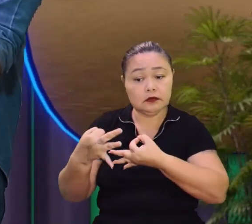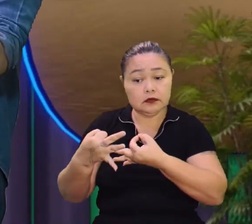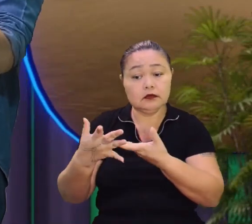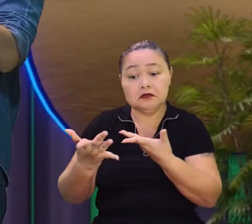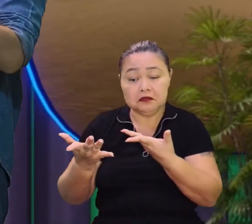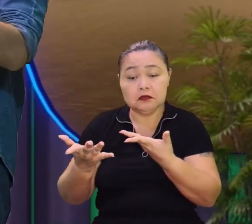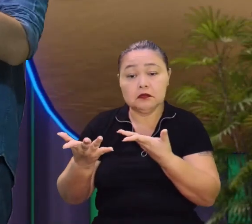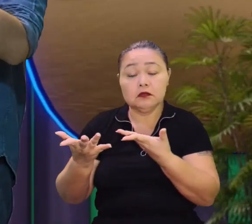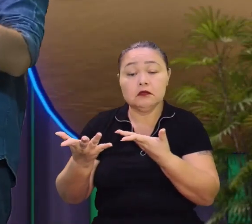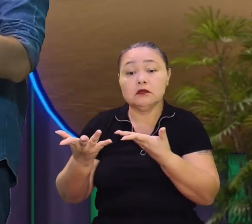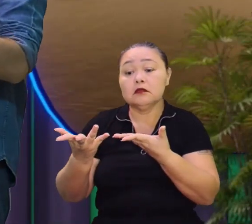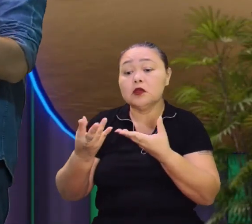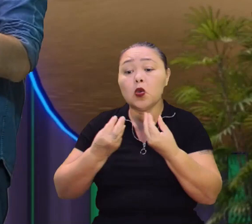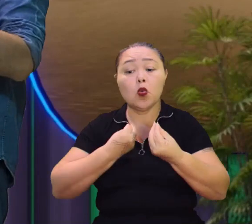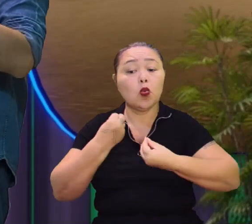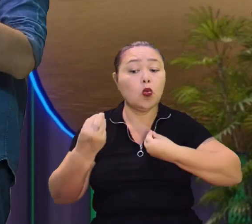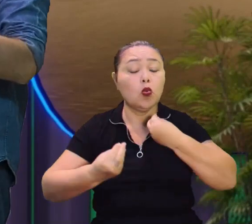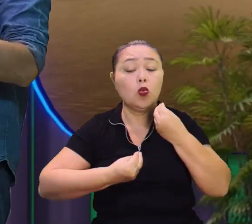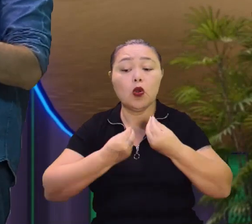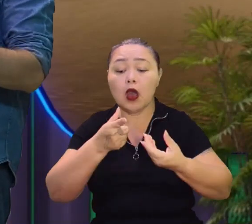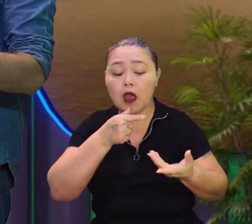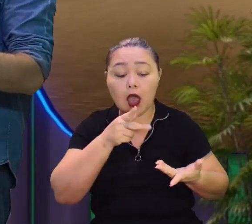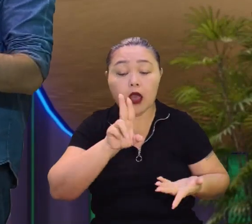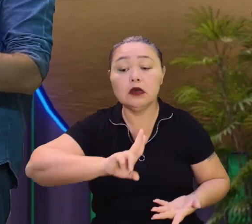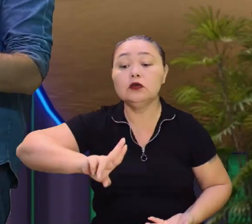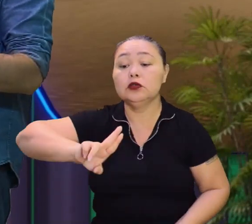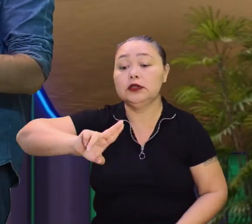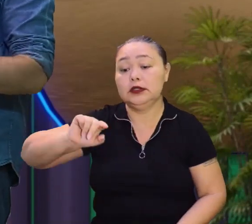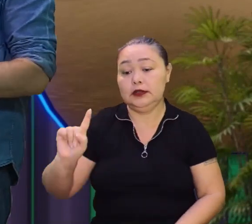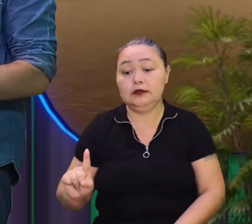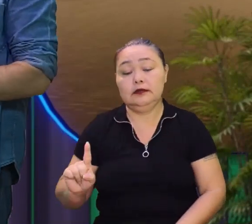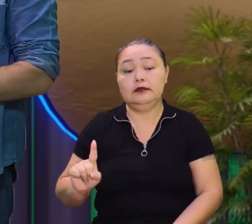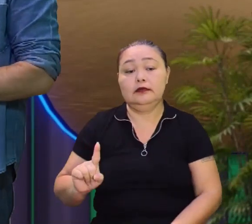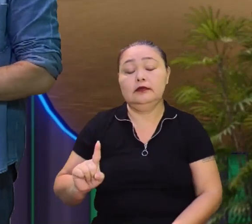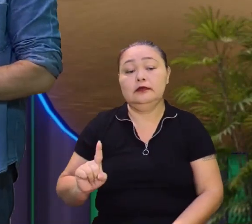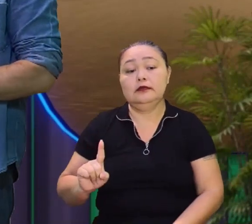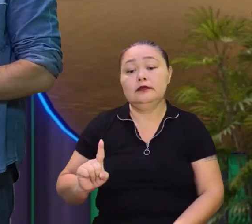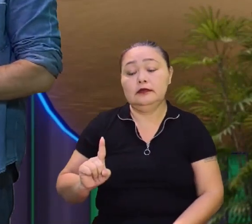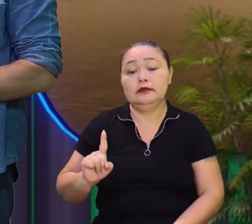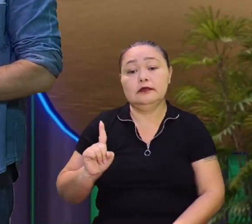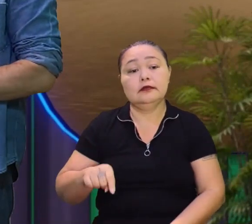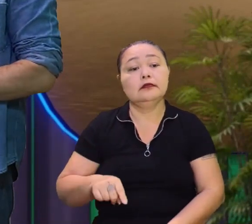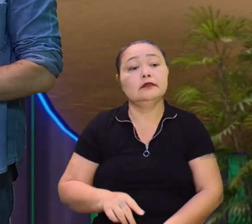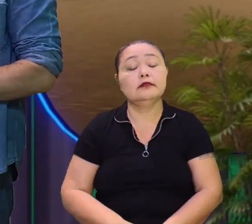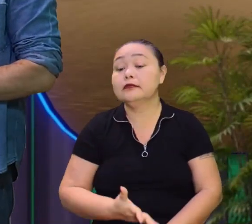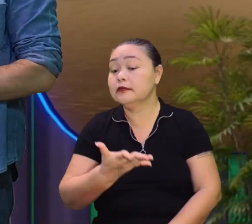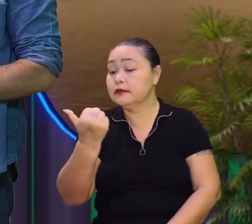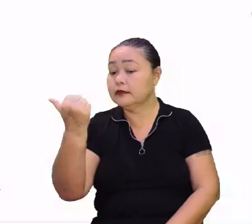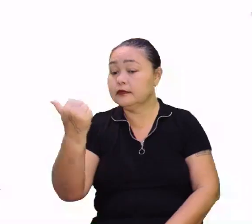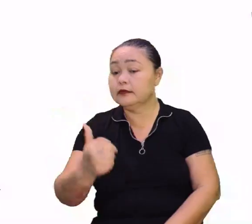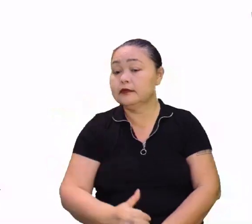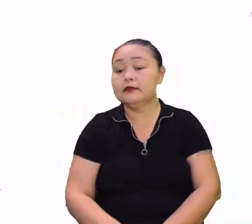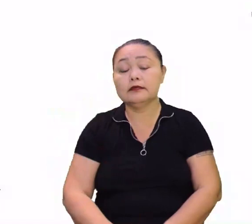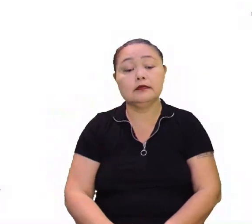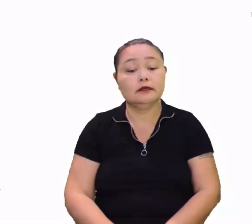disso. Está falando do modo como essa água é utilizada. Exatamente, galera. Vamos lá.